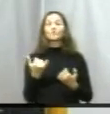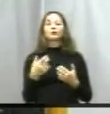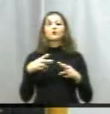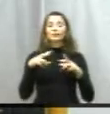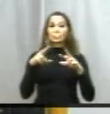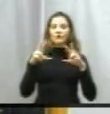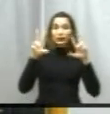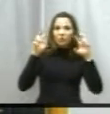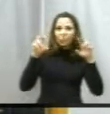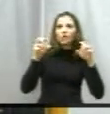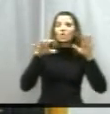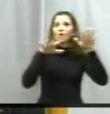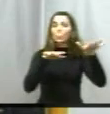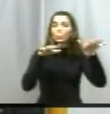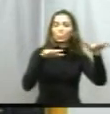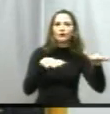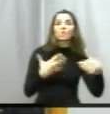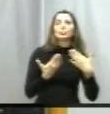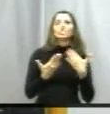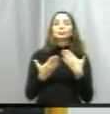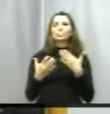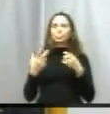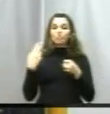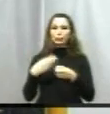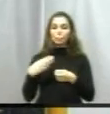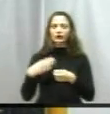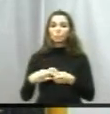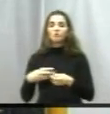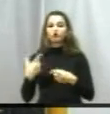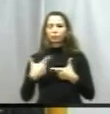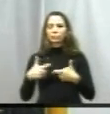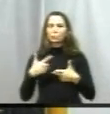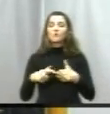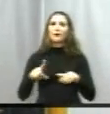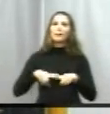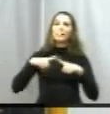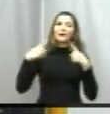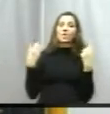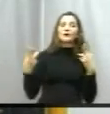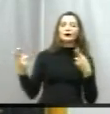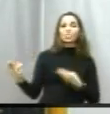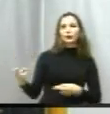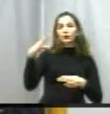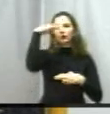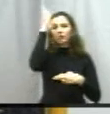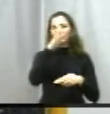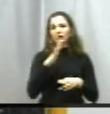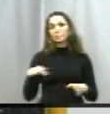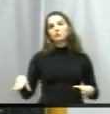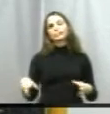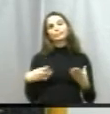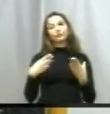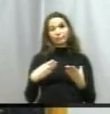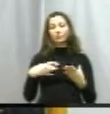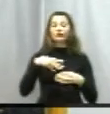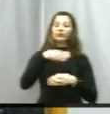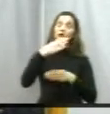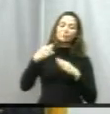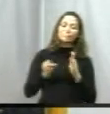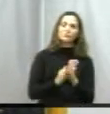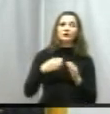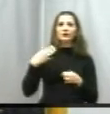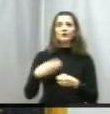mobilidade urbana é um problema na nossa cidade, mas é um problema no Brasil hoje. Todas as cidades estão enfrentando